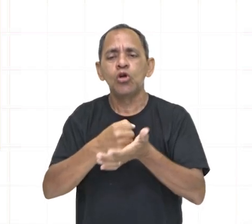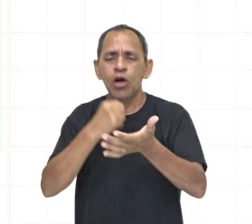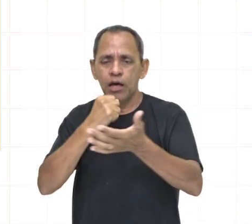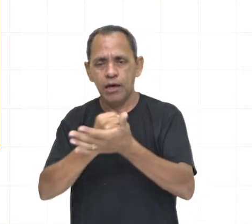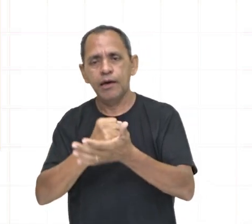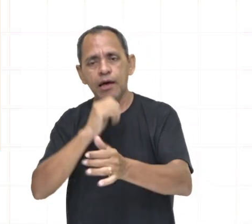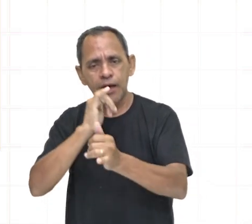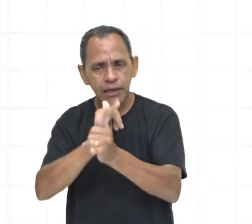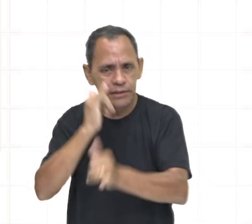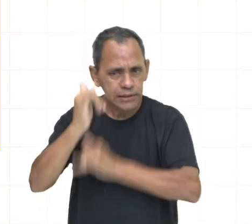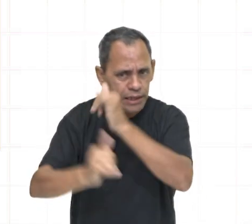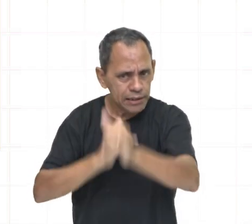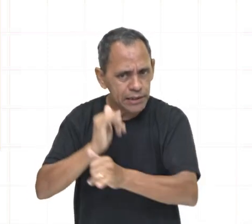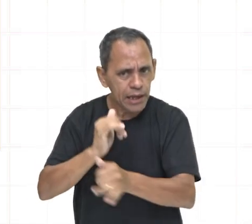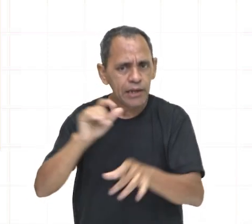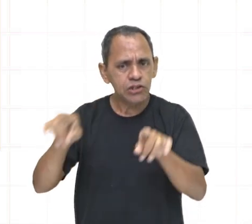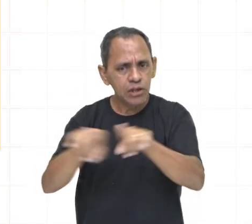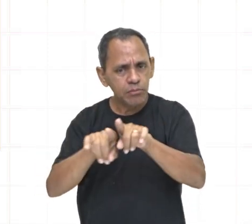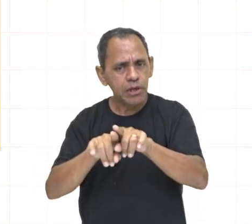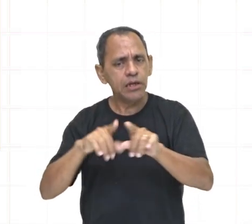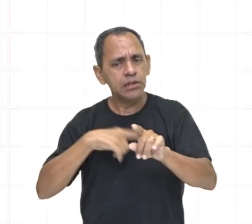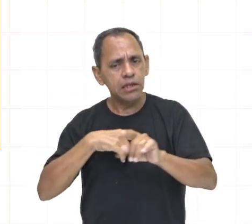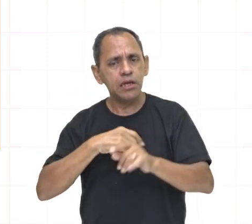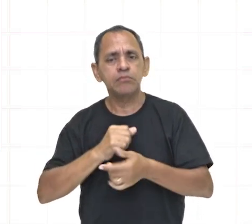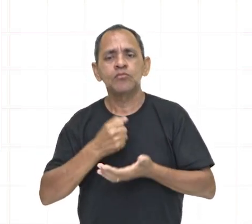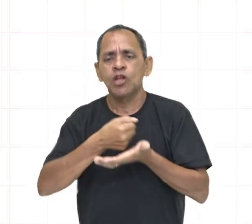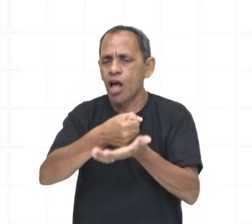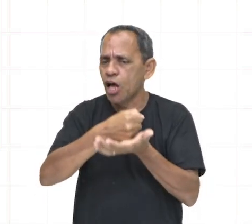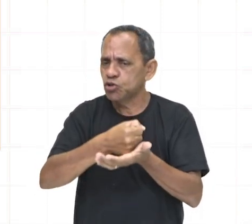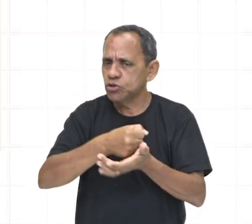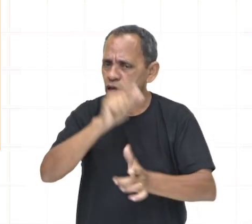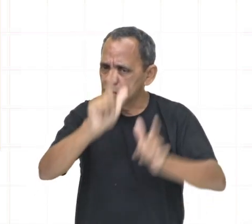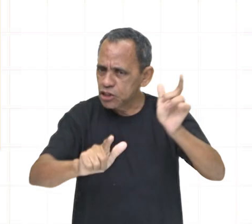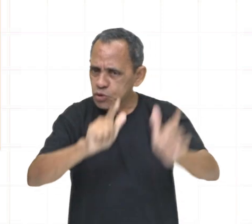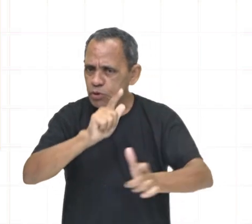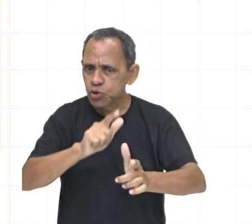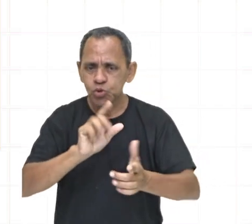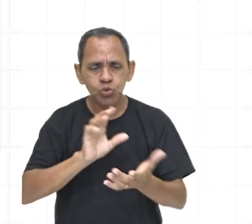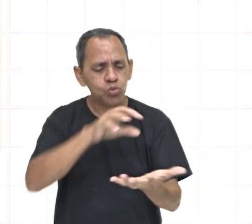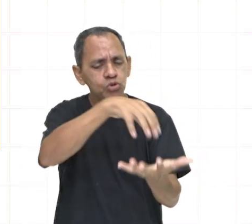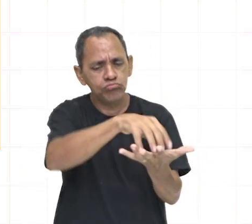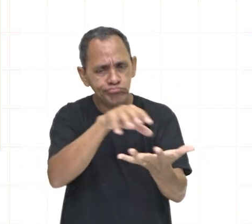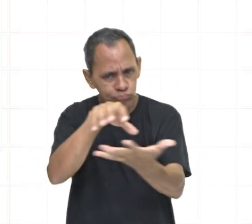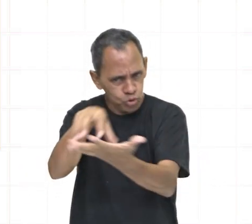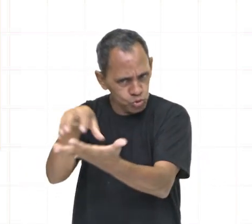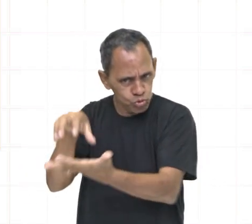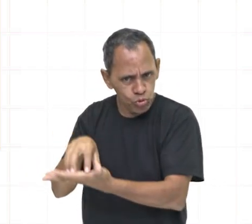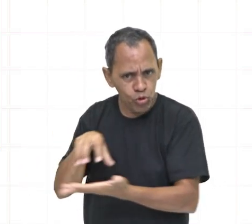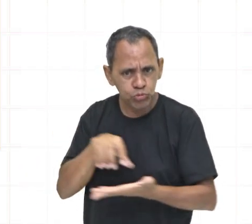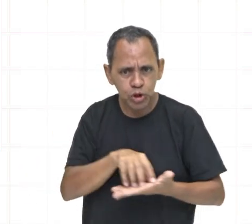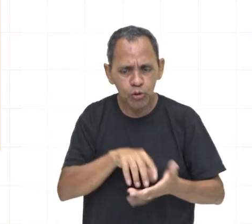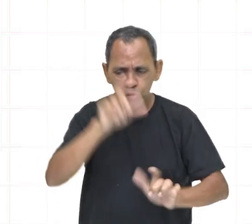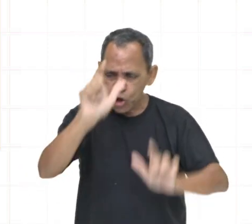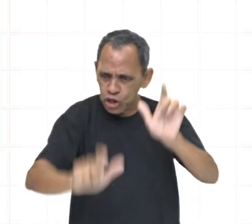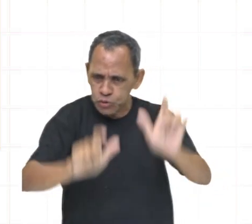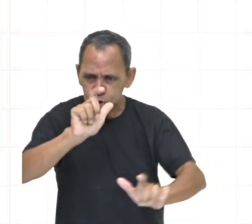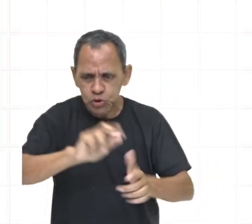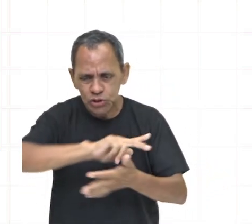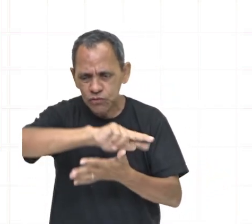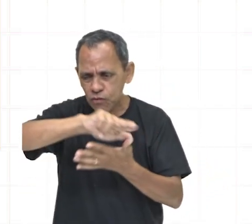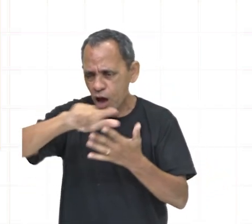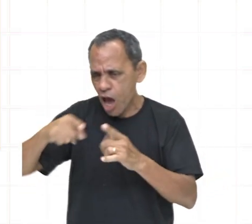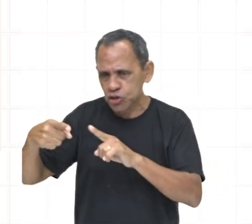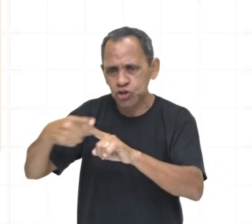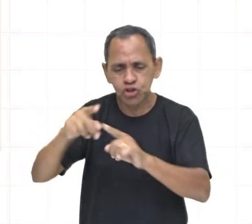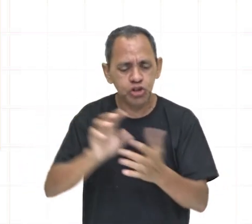das coisas. Isso tem permitido essa facilidade, essa conexão aí entre vários setores